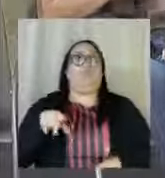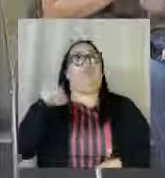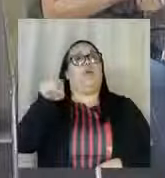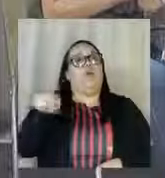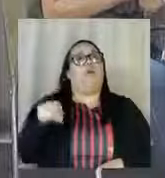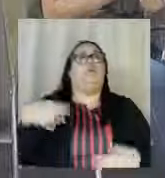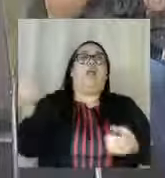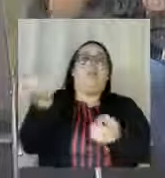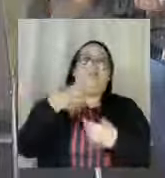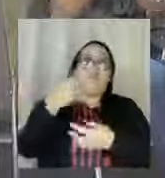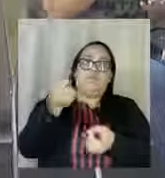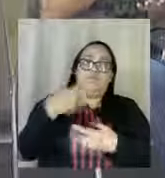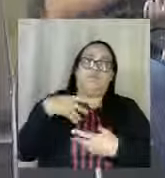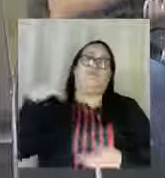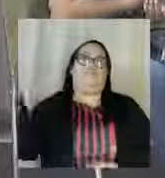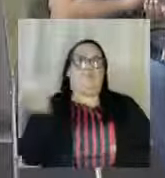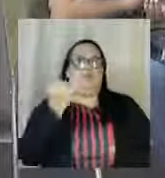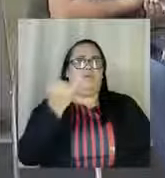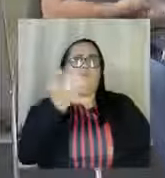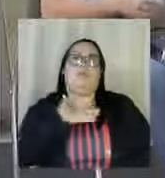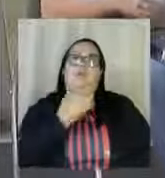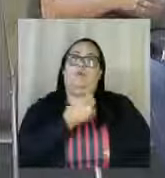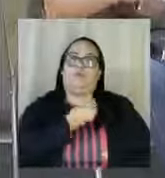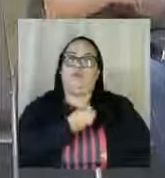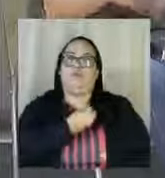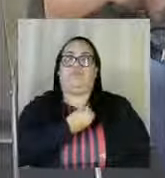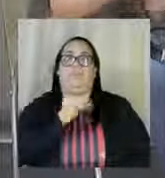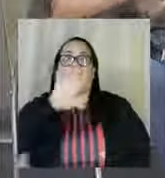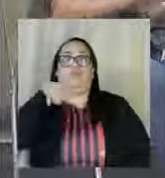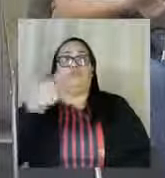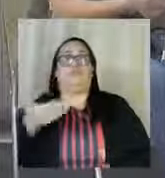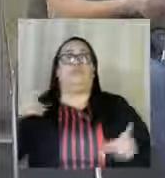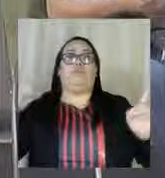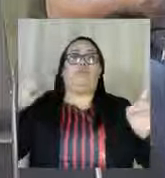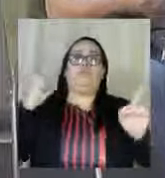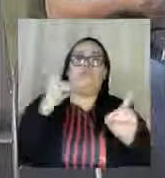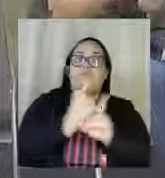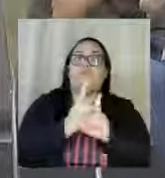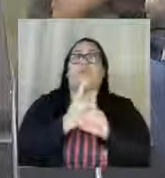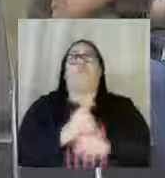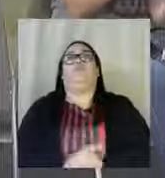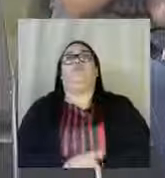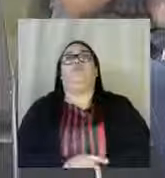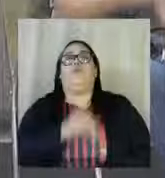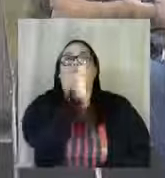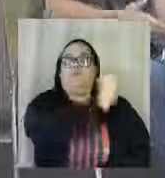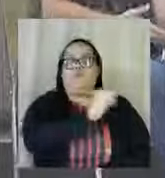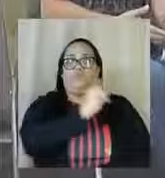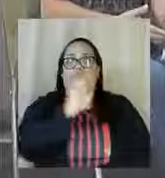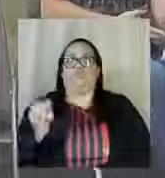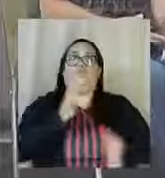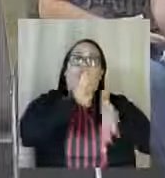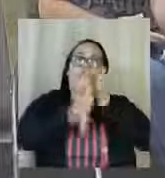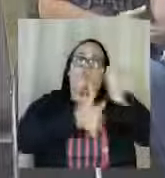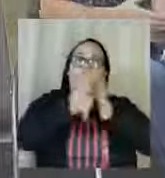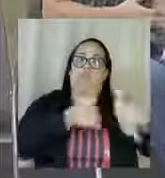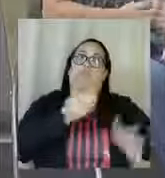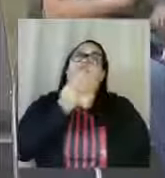foi muito interessante, foi muito importante na minha vida. Então foi quando eu encontrei o instrutor de Libras,